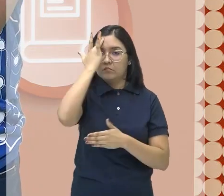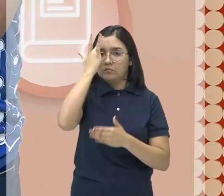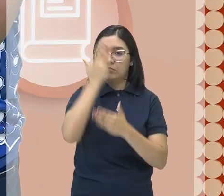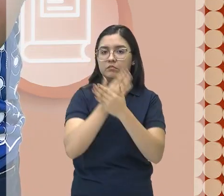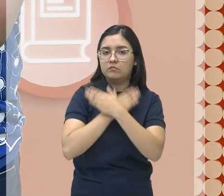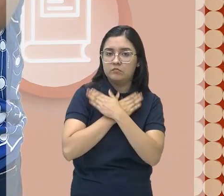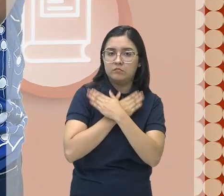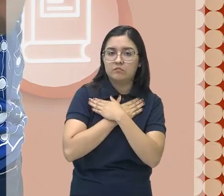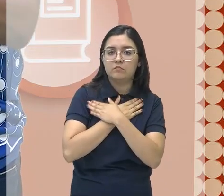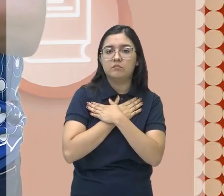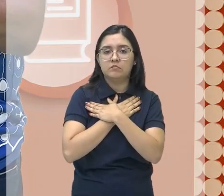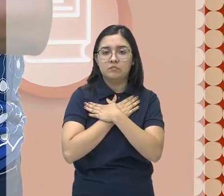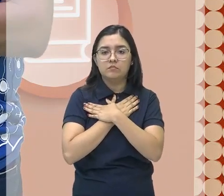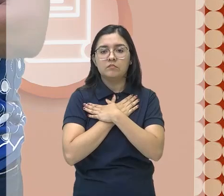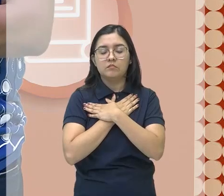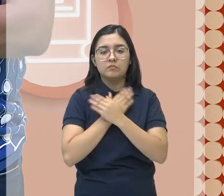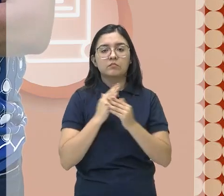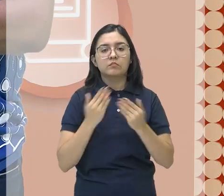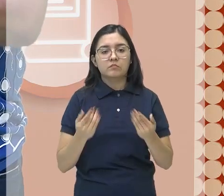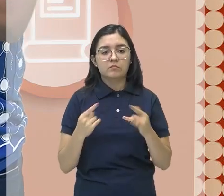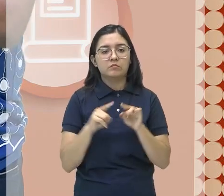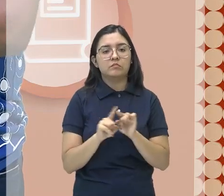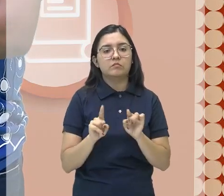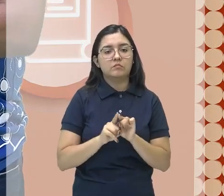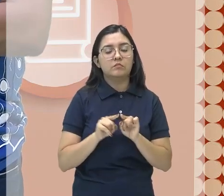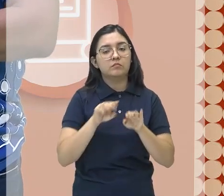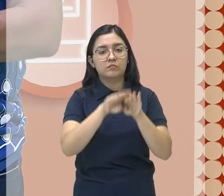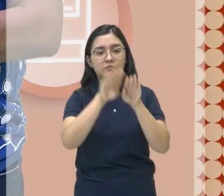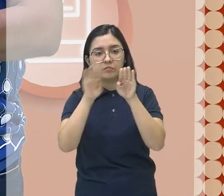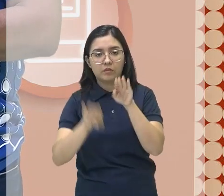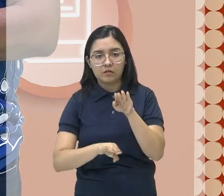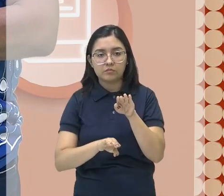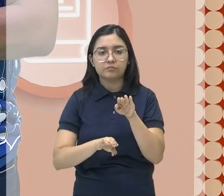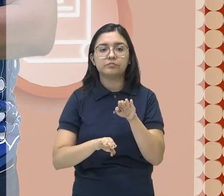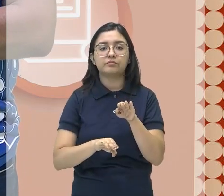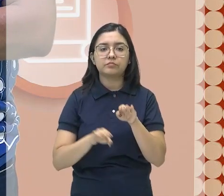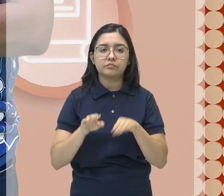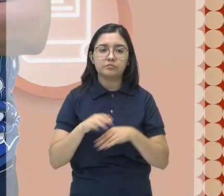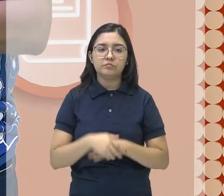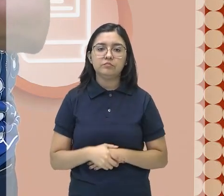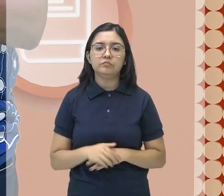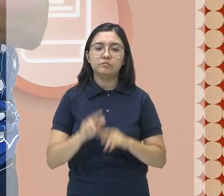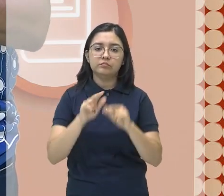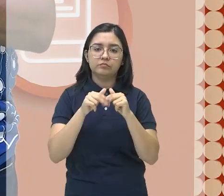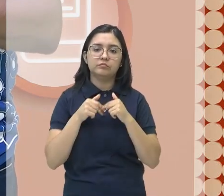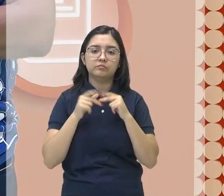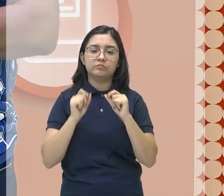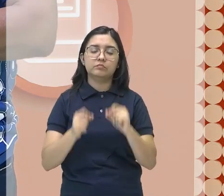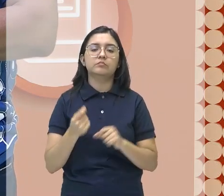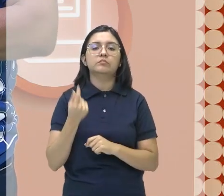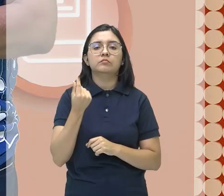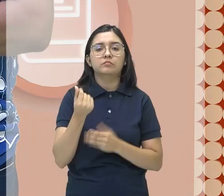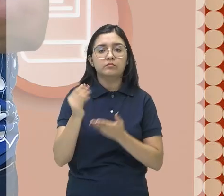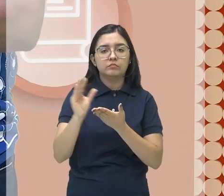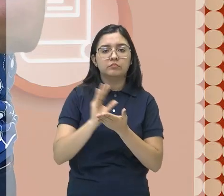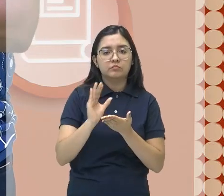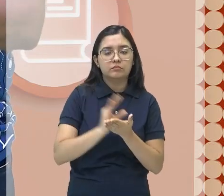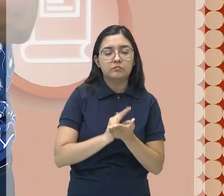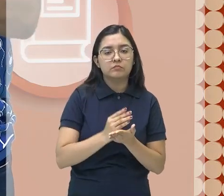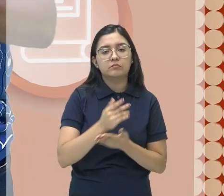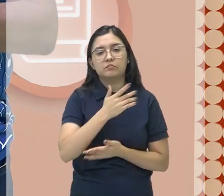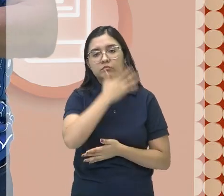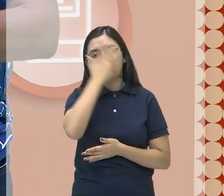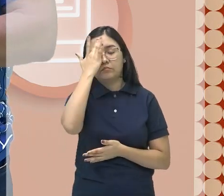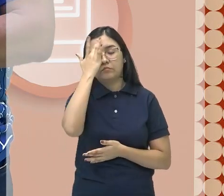um desemprego estrutural, né, amplo, a desigualdade, devido aos recursos, pessoas não vão ter